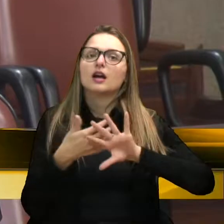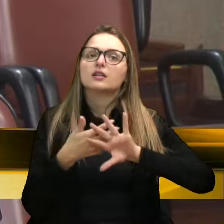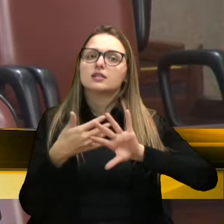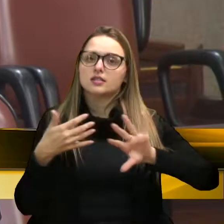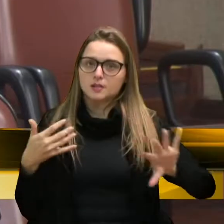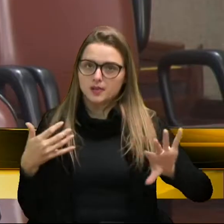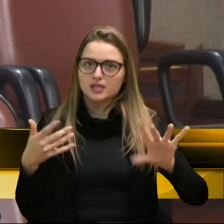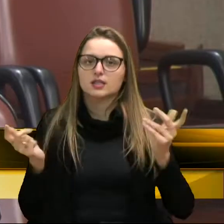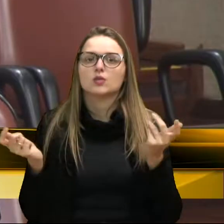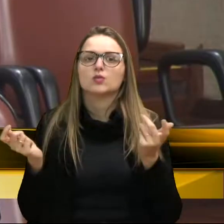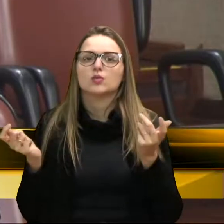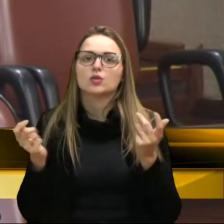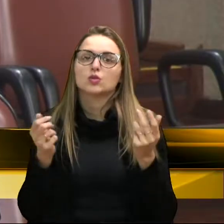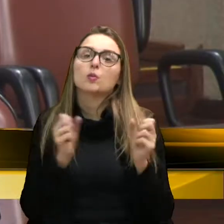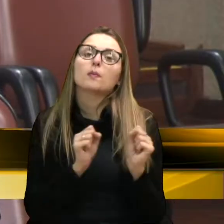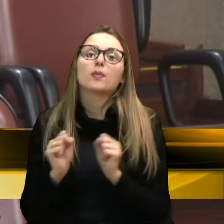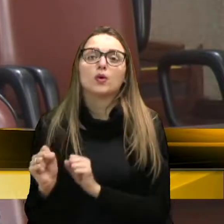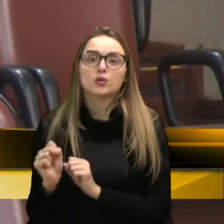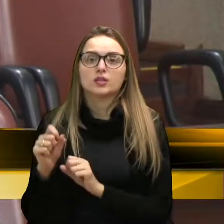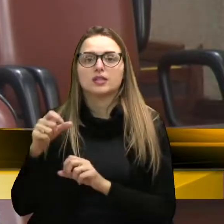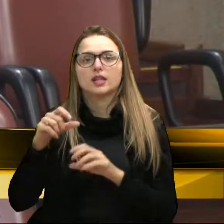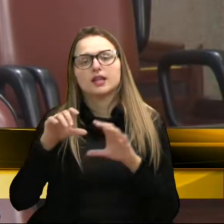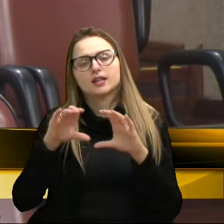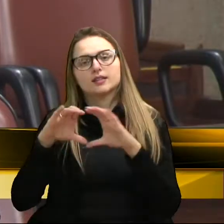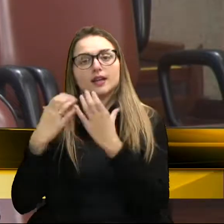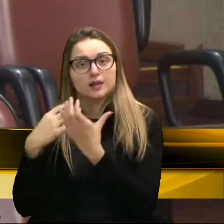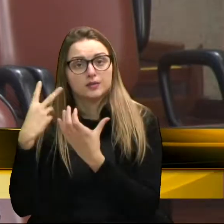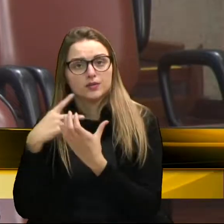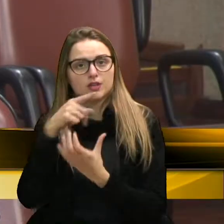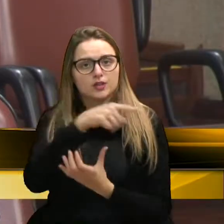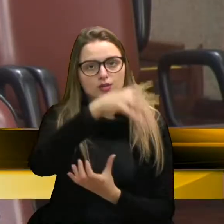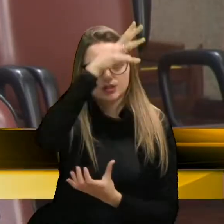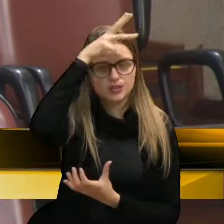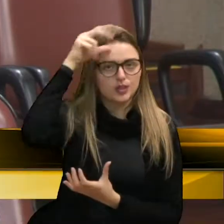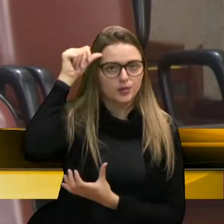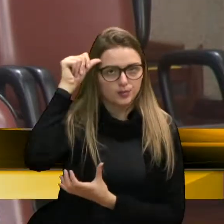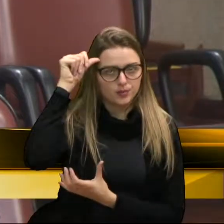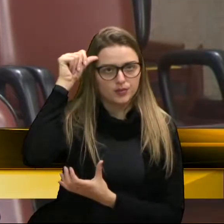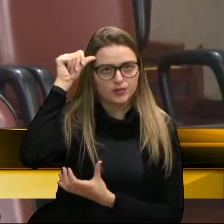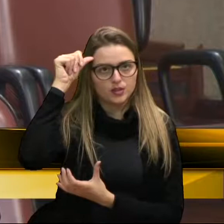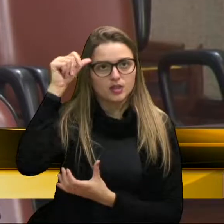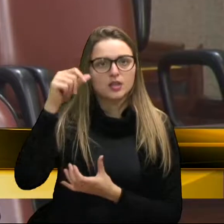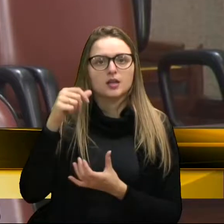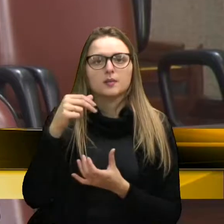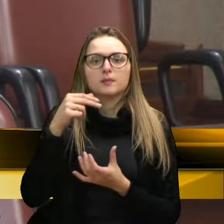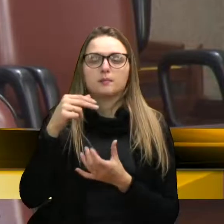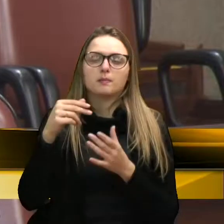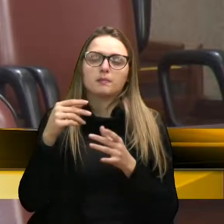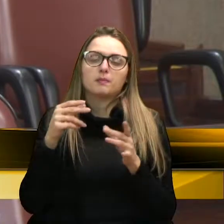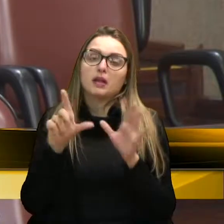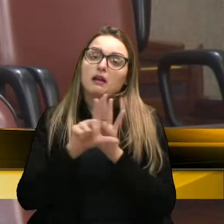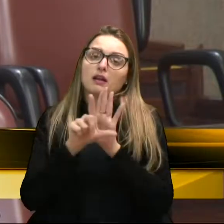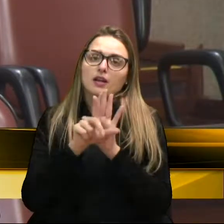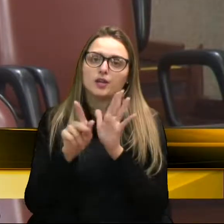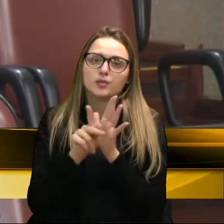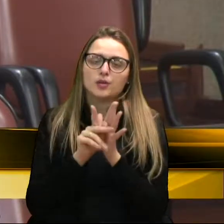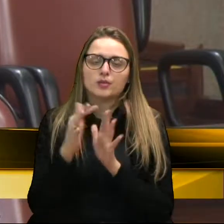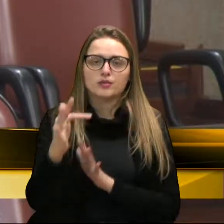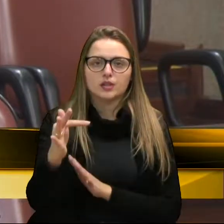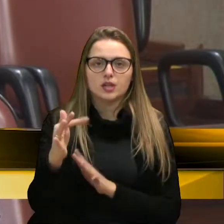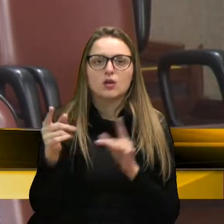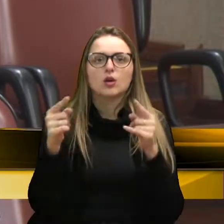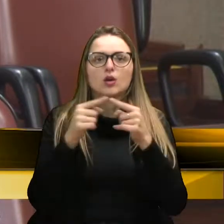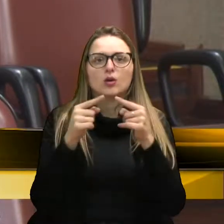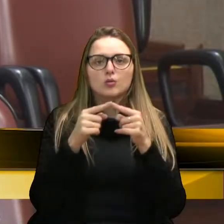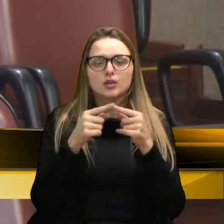das competências legislativas atribuídas aos entes federados pela Carta da República, em simetria com o